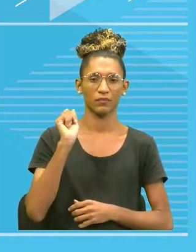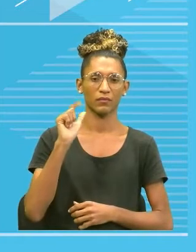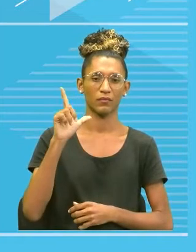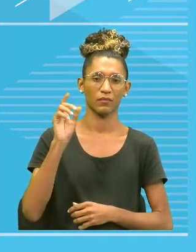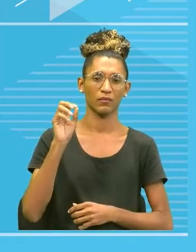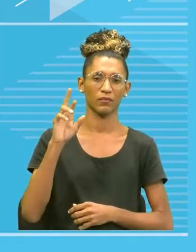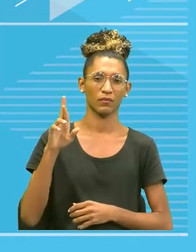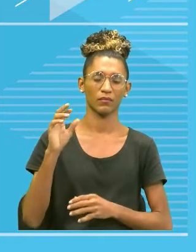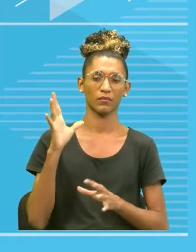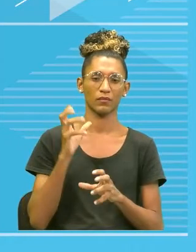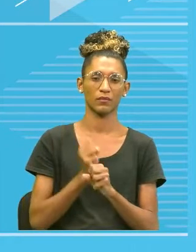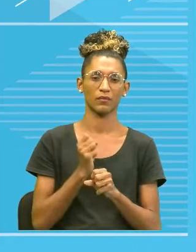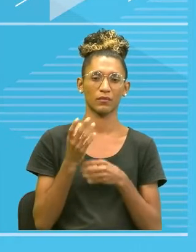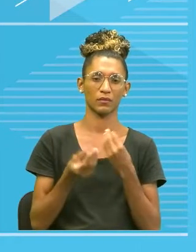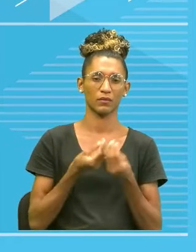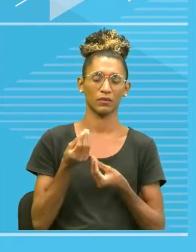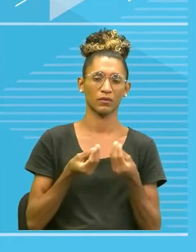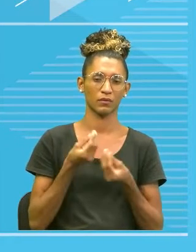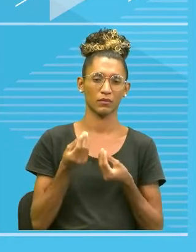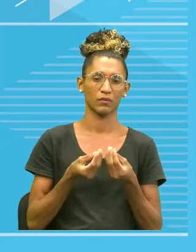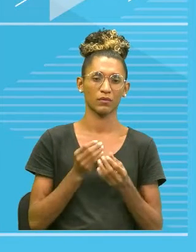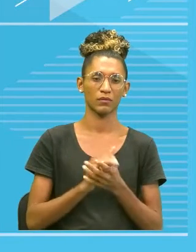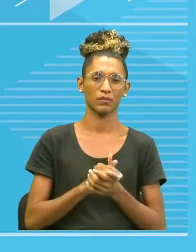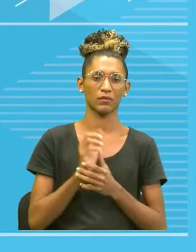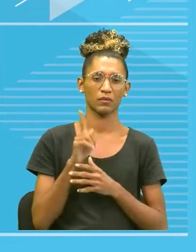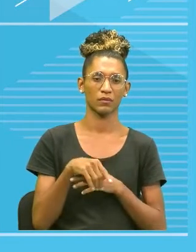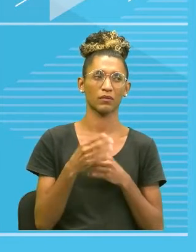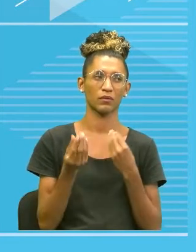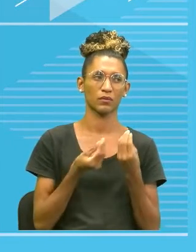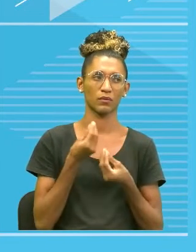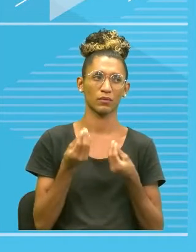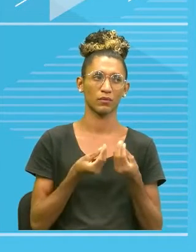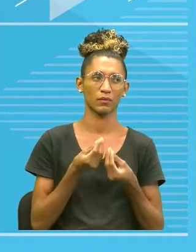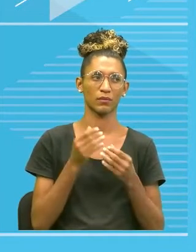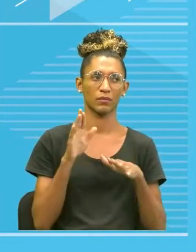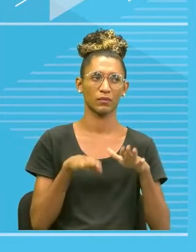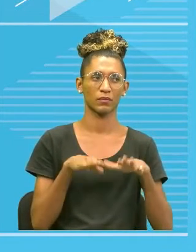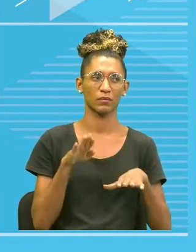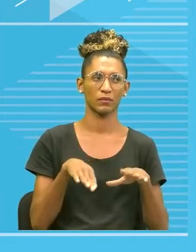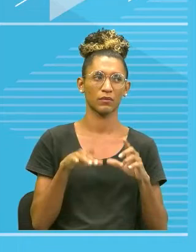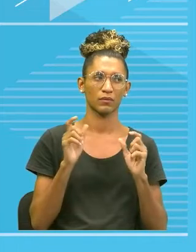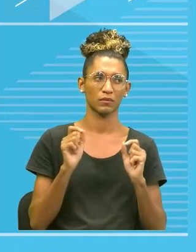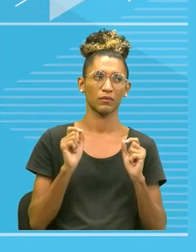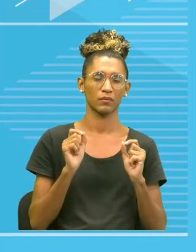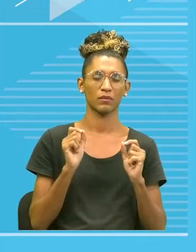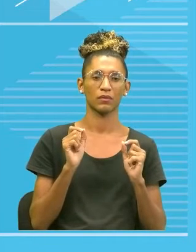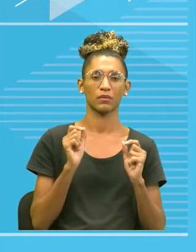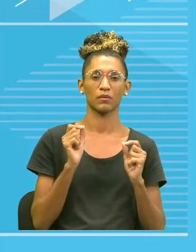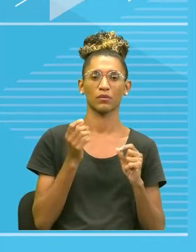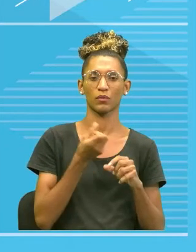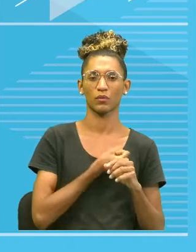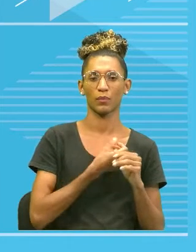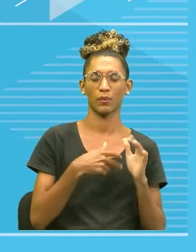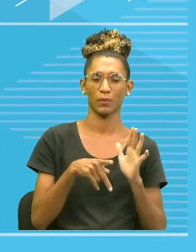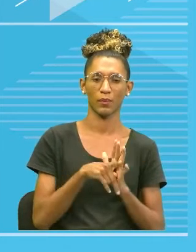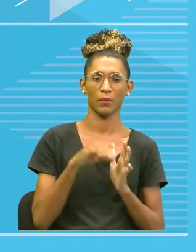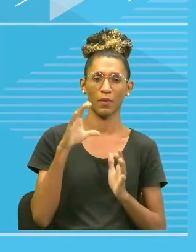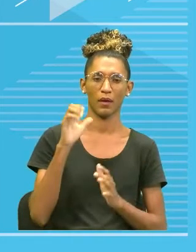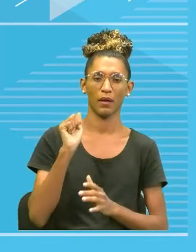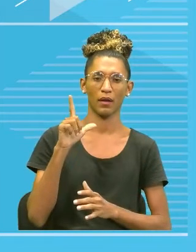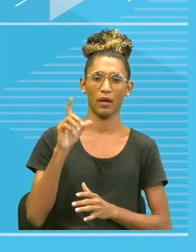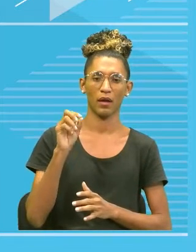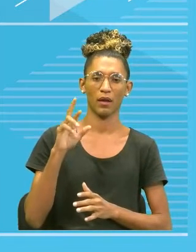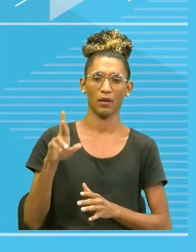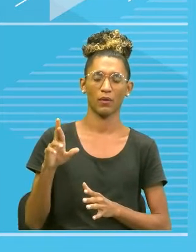total trocada em todo o ciclo também é dado pela soma algébrica das quantidades de calores trocadas em